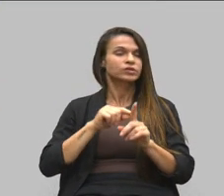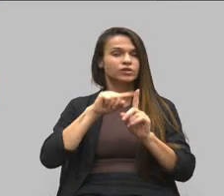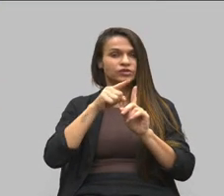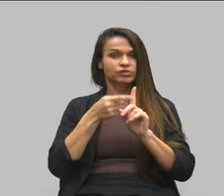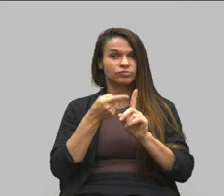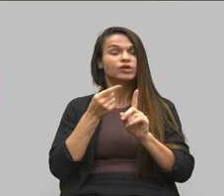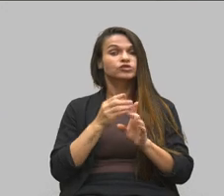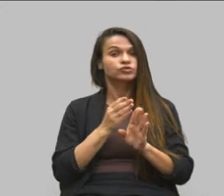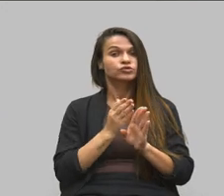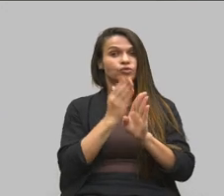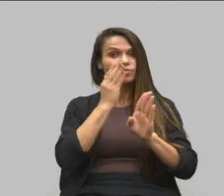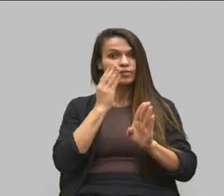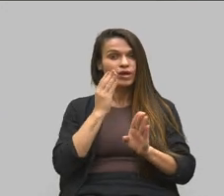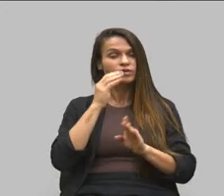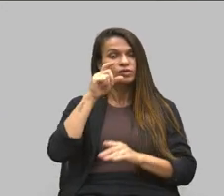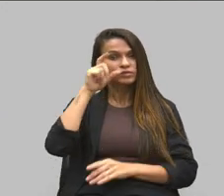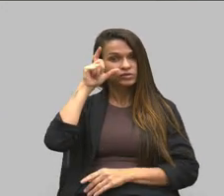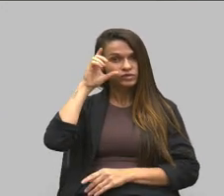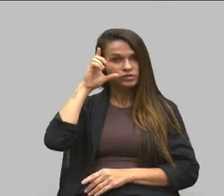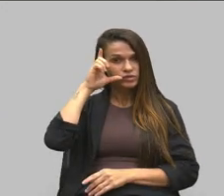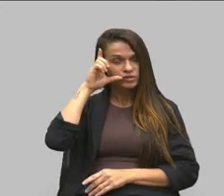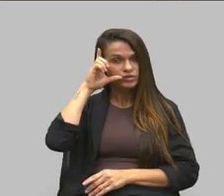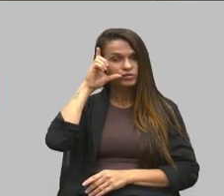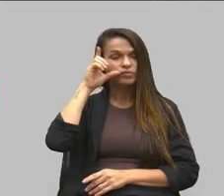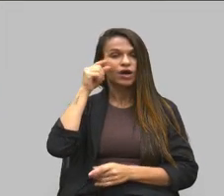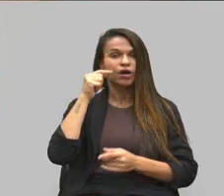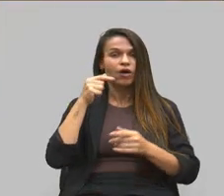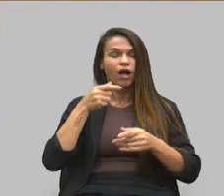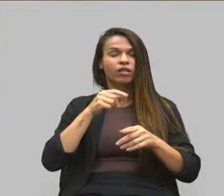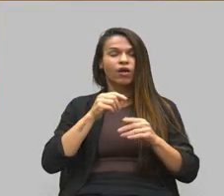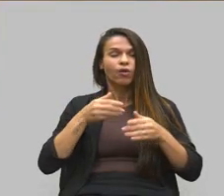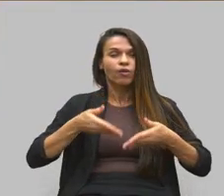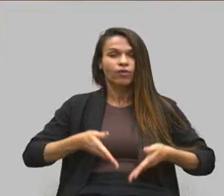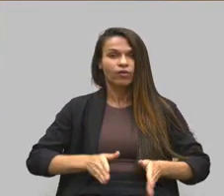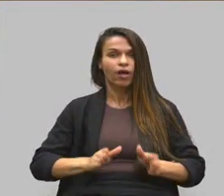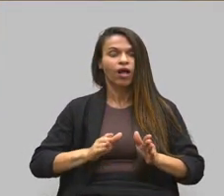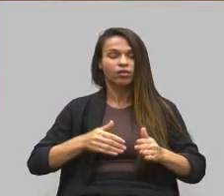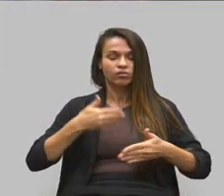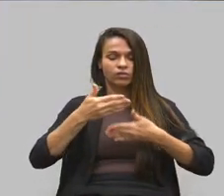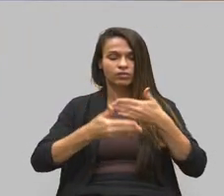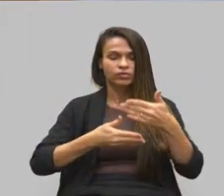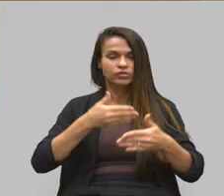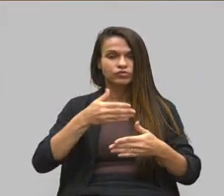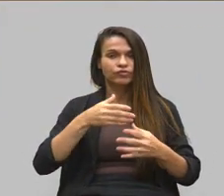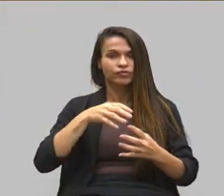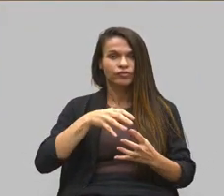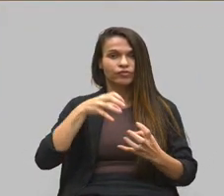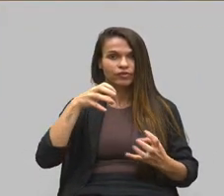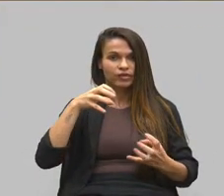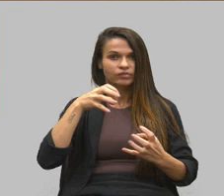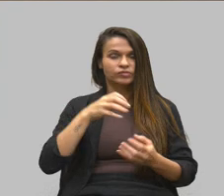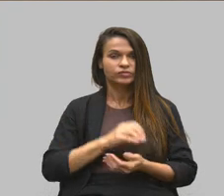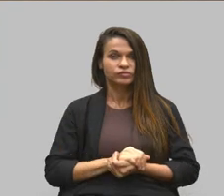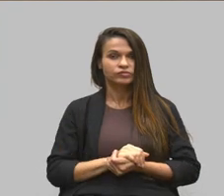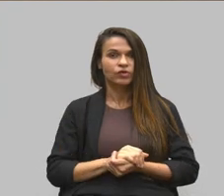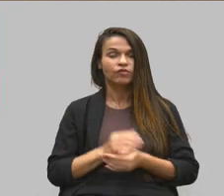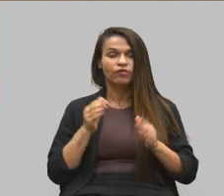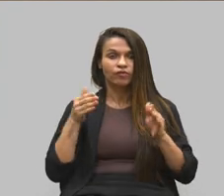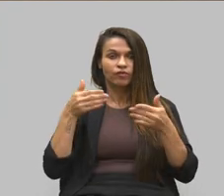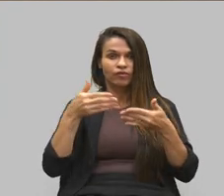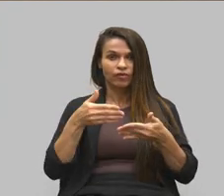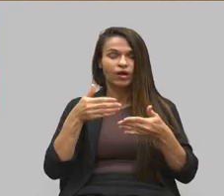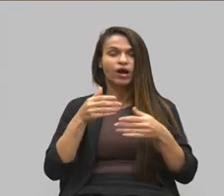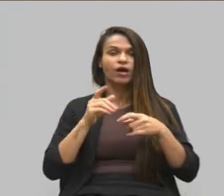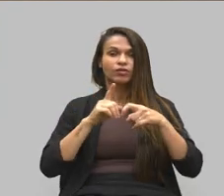gestação então desde o nascimento até o processo do envelhecimento eu vou me ater mais na atuação do terapeuta